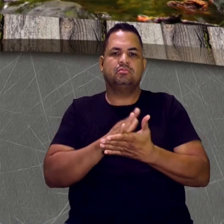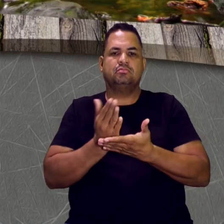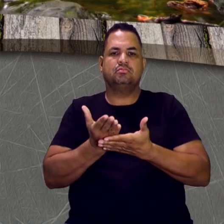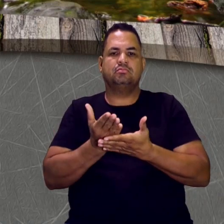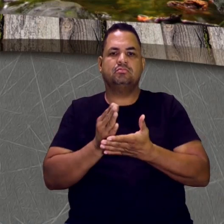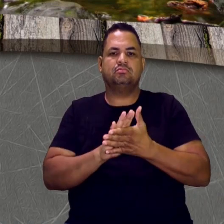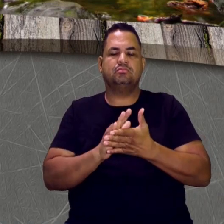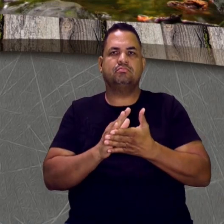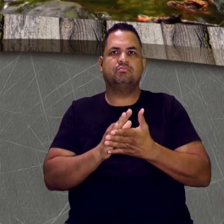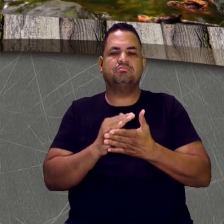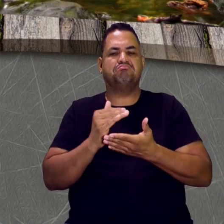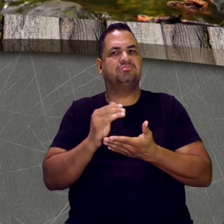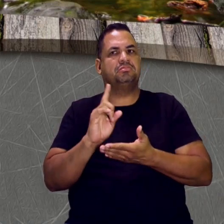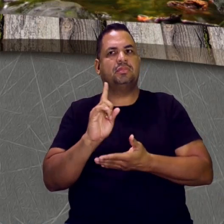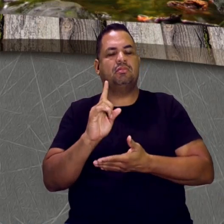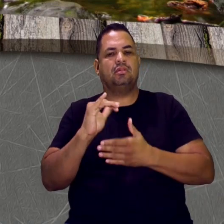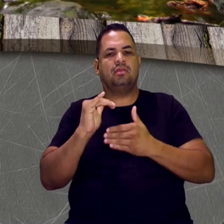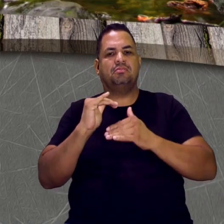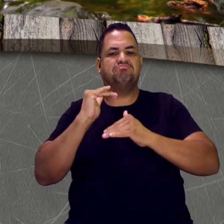curso superior para estar